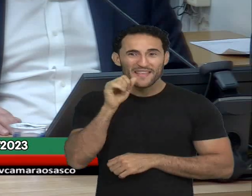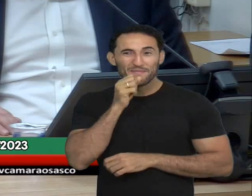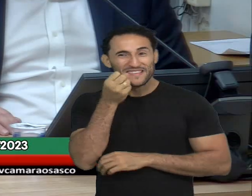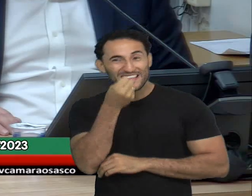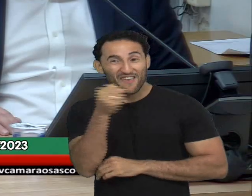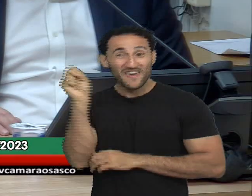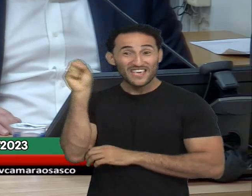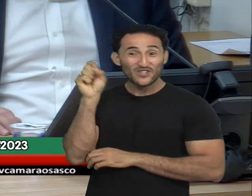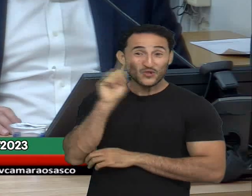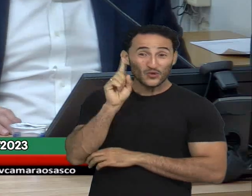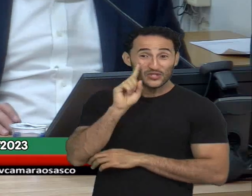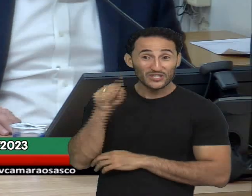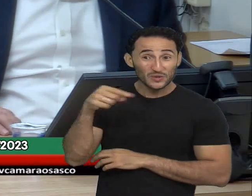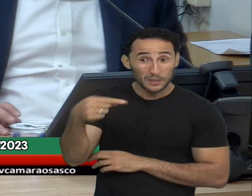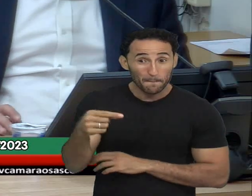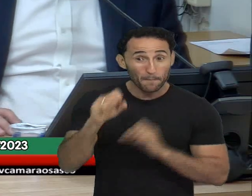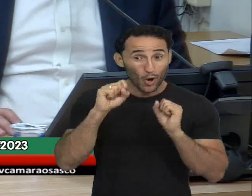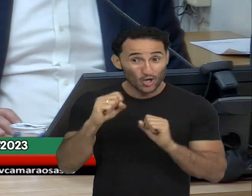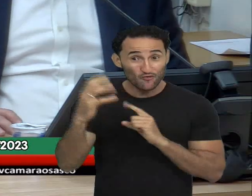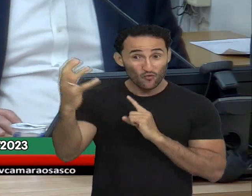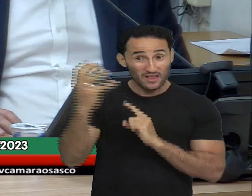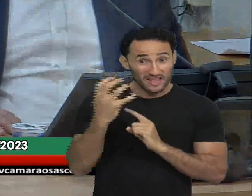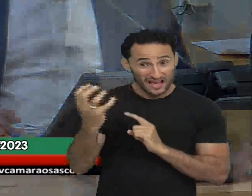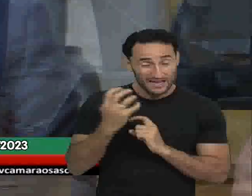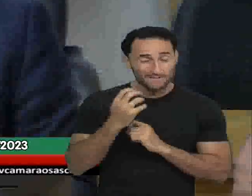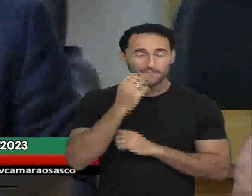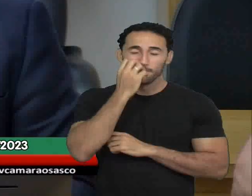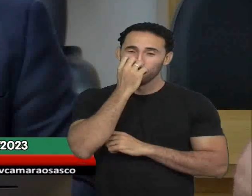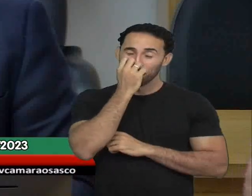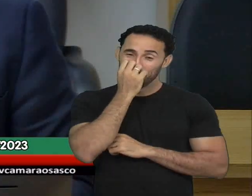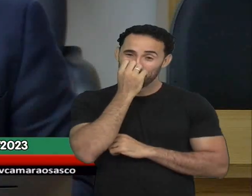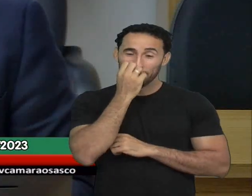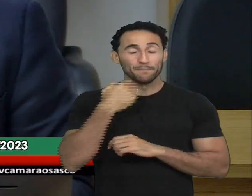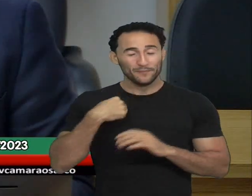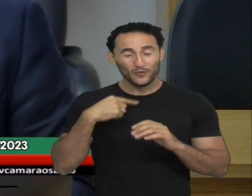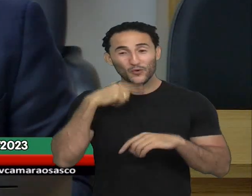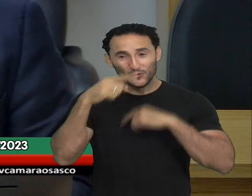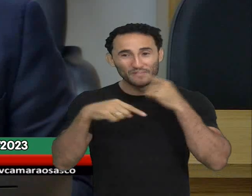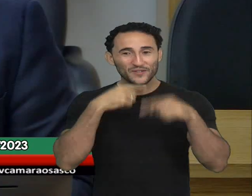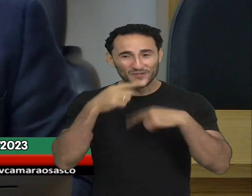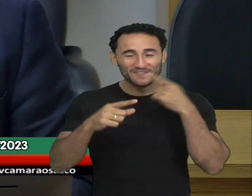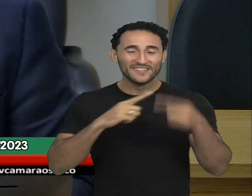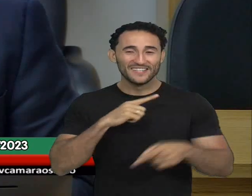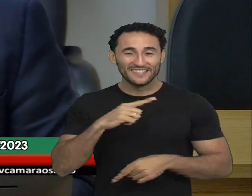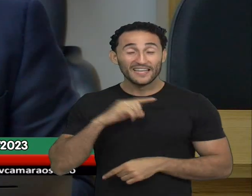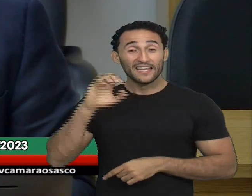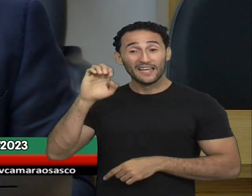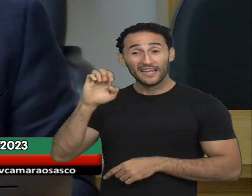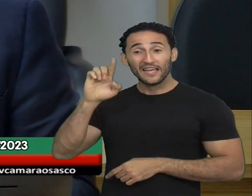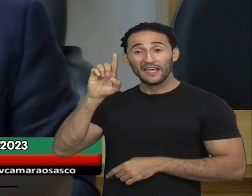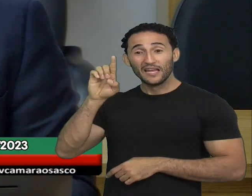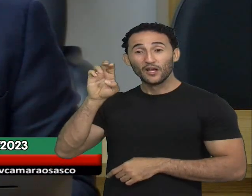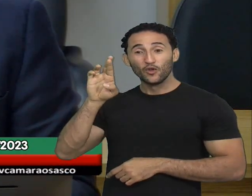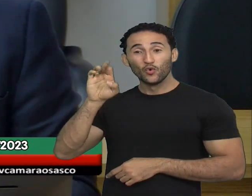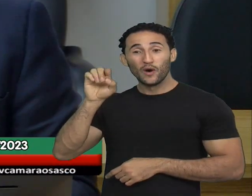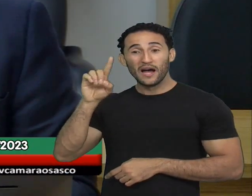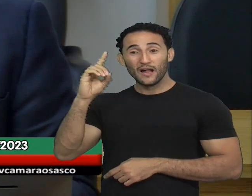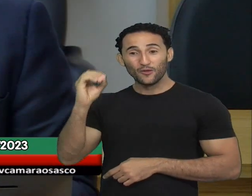doutor? É. Está perguntando aqui, ó. O Eduardo, não sei se ele está por aí, mas é pelo